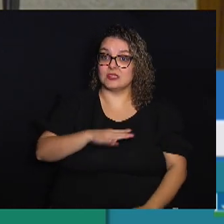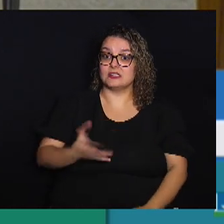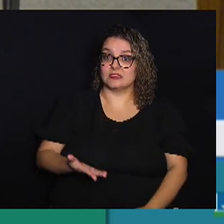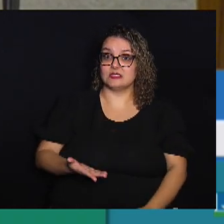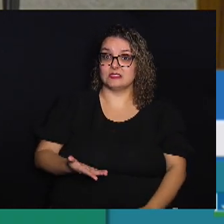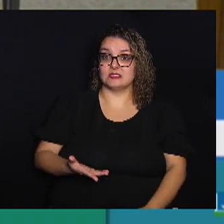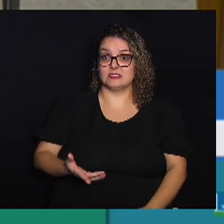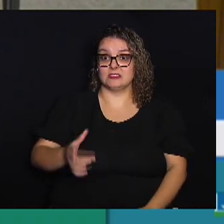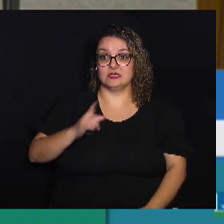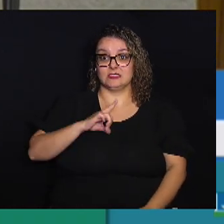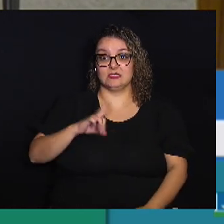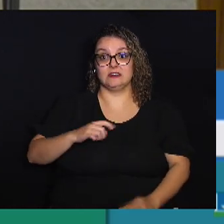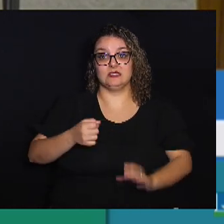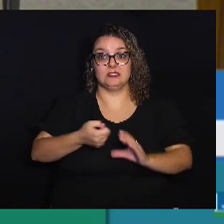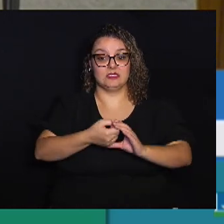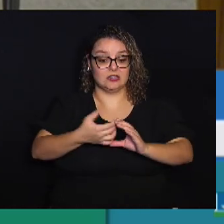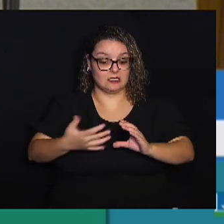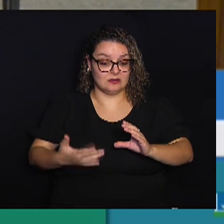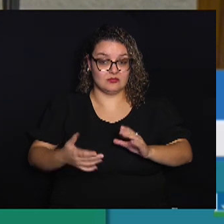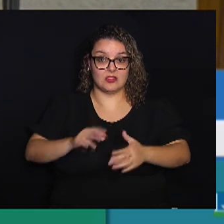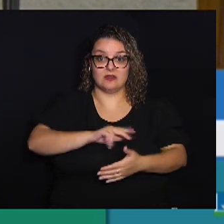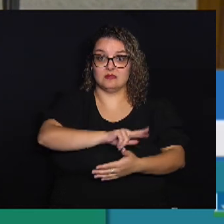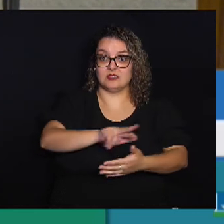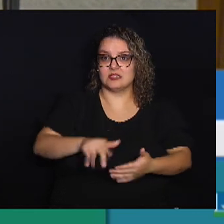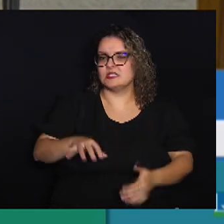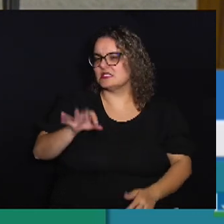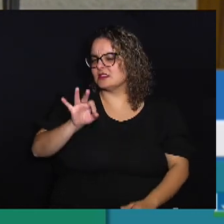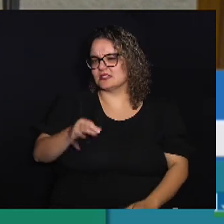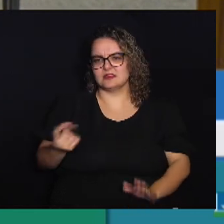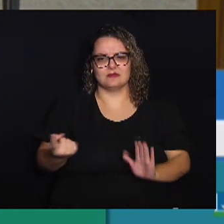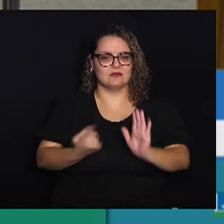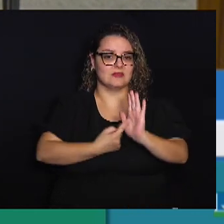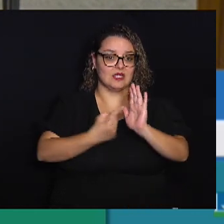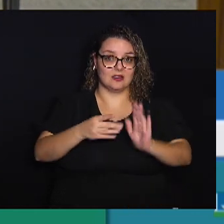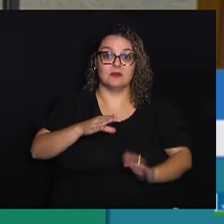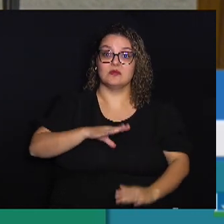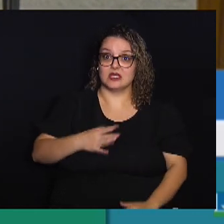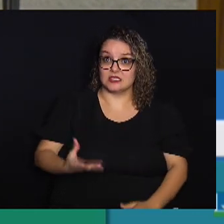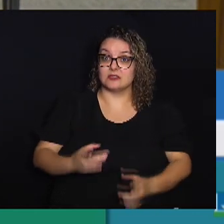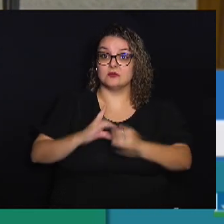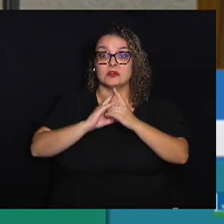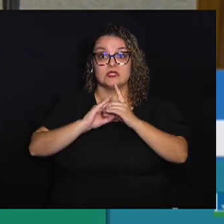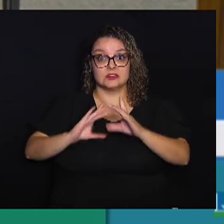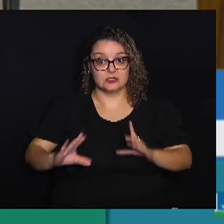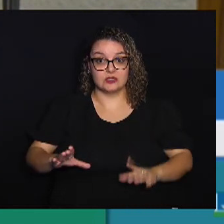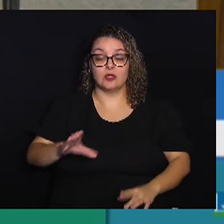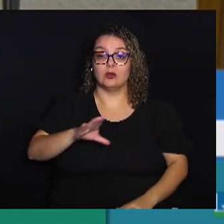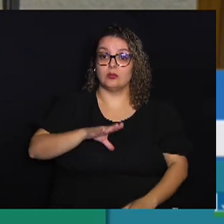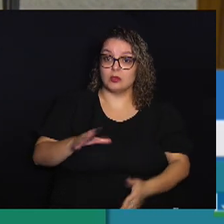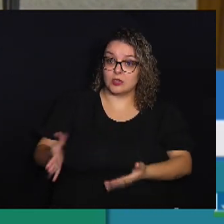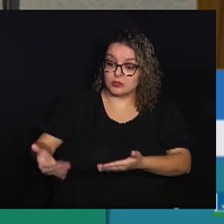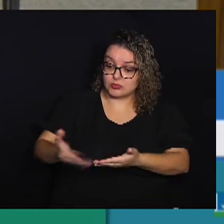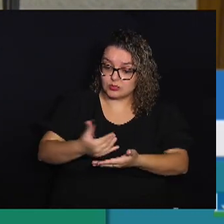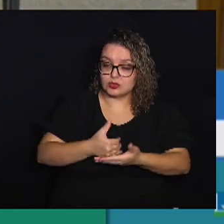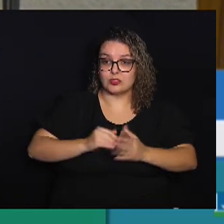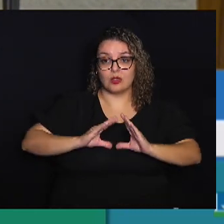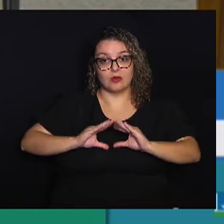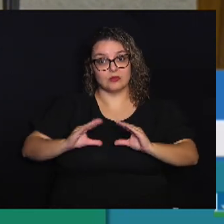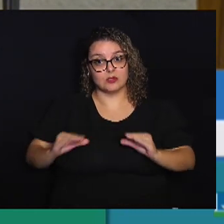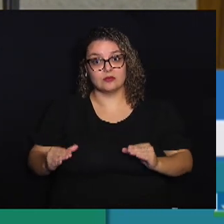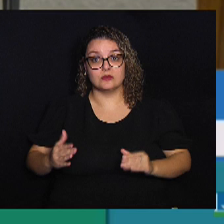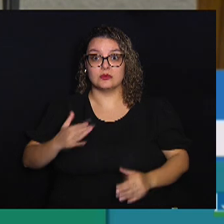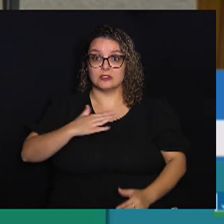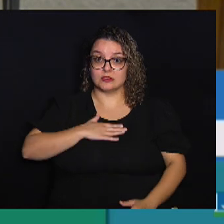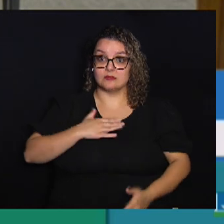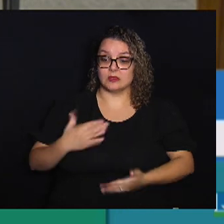que tem características que sem dúvida são marcantes. É uma cidade democrática, uma cidade acolhedora, que me